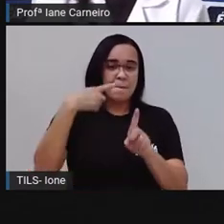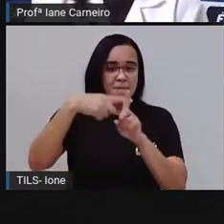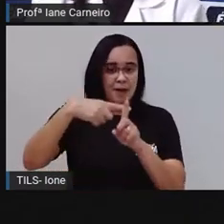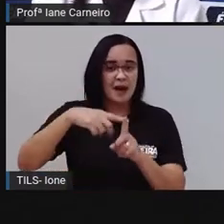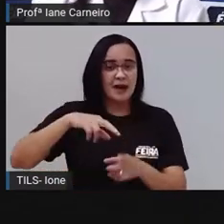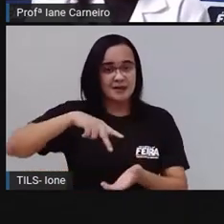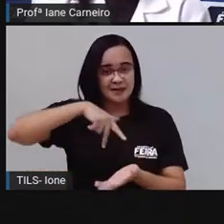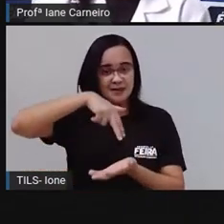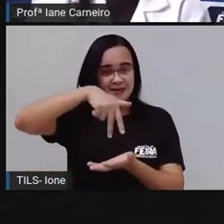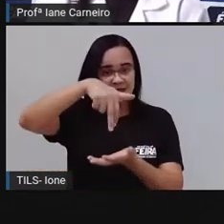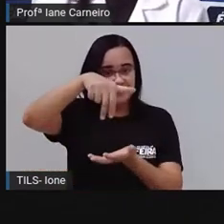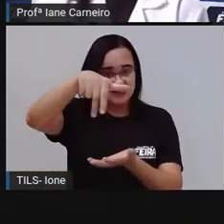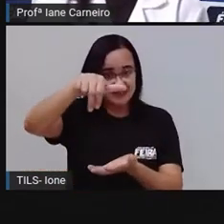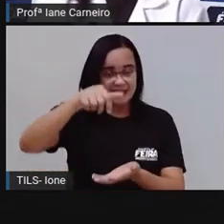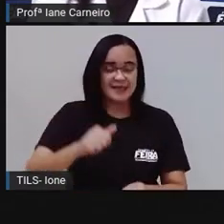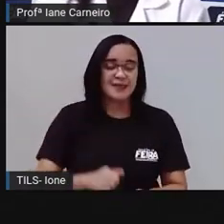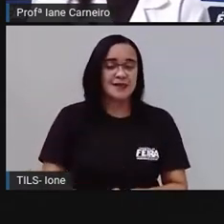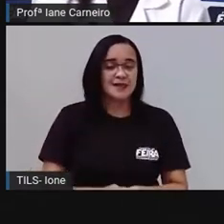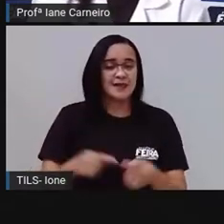Vanda.